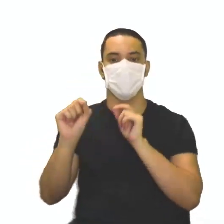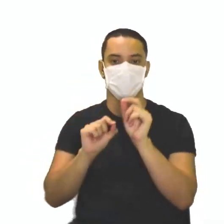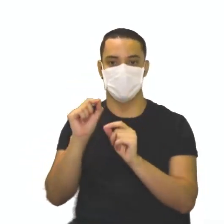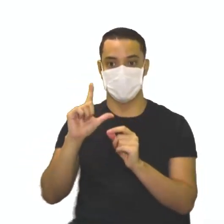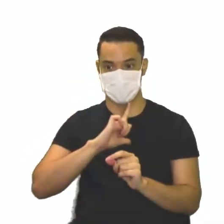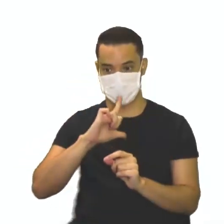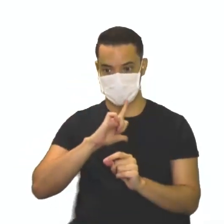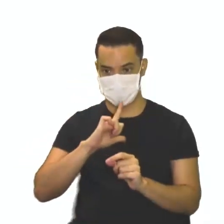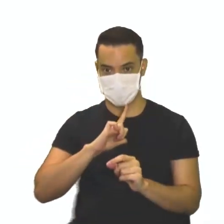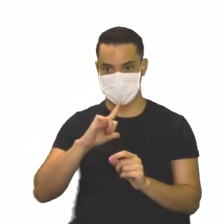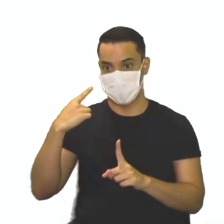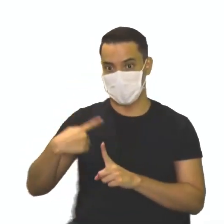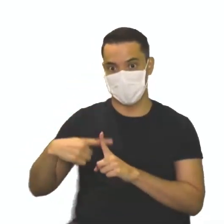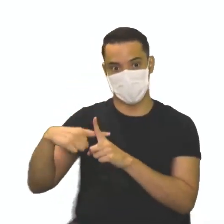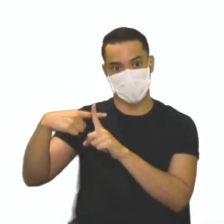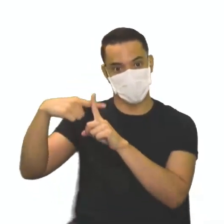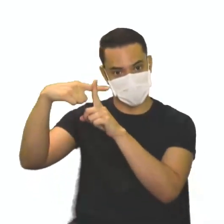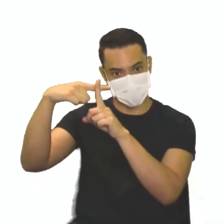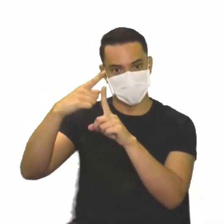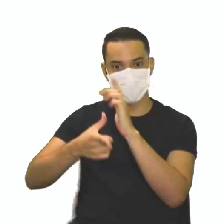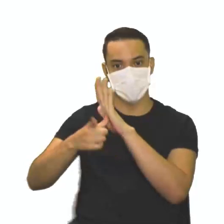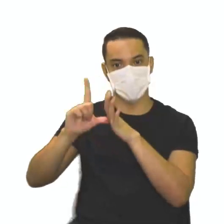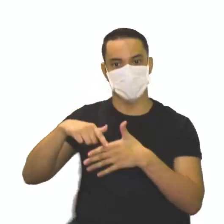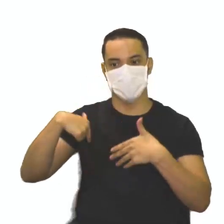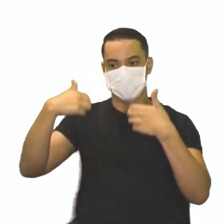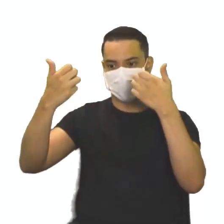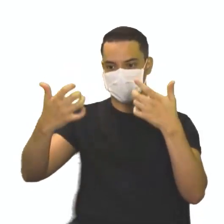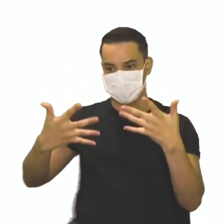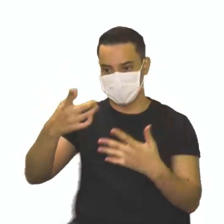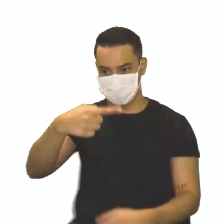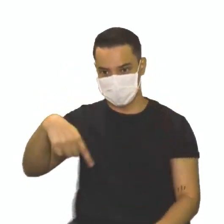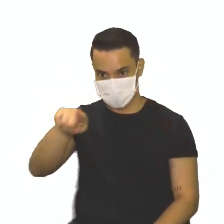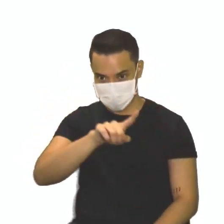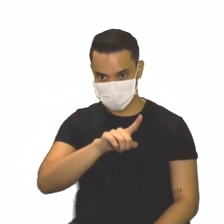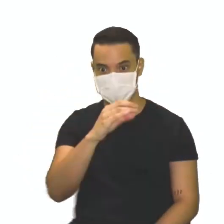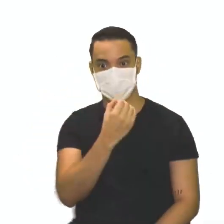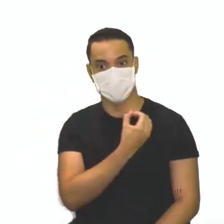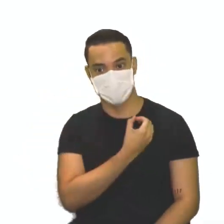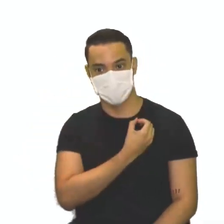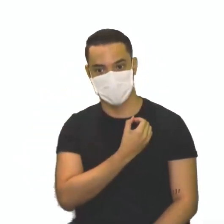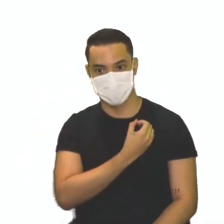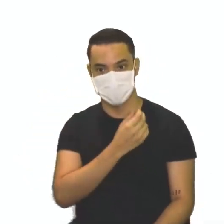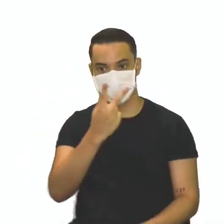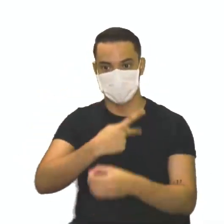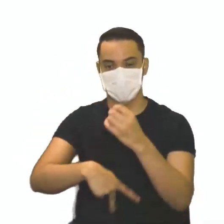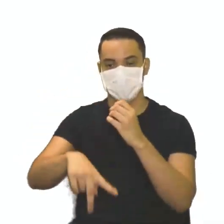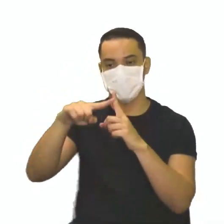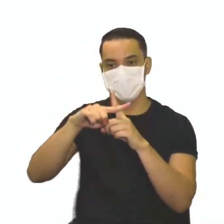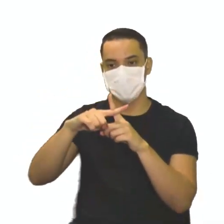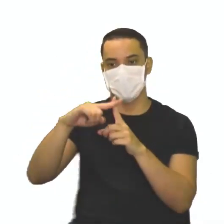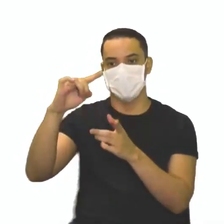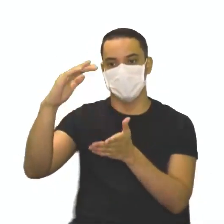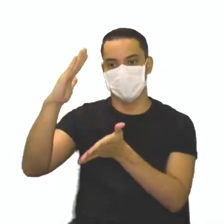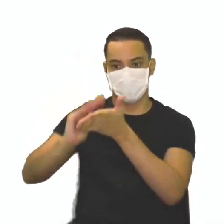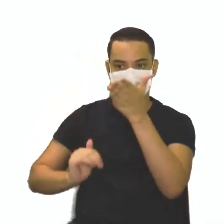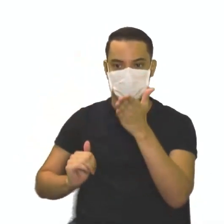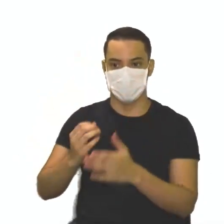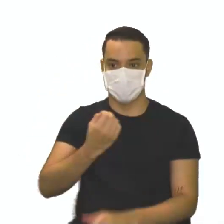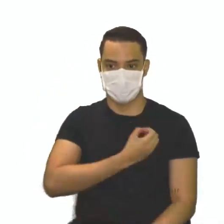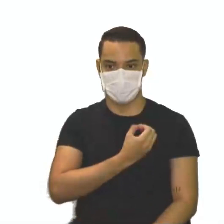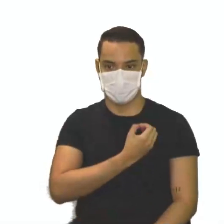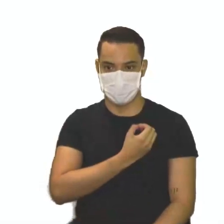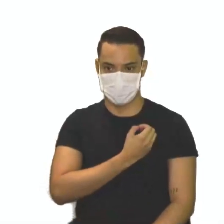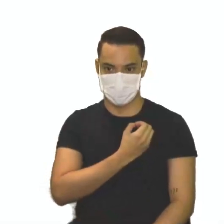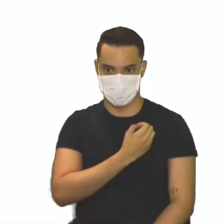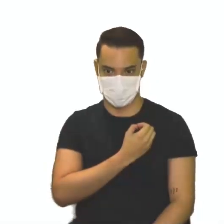carga elétrica positiva, como eu falei para vocês, o número de prótons maior que o número de elétrons, ou